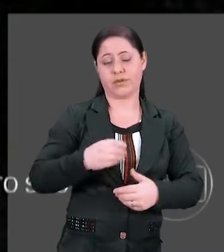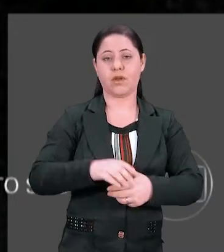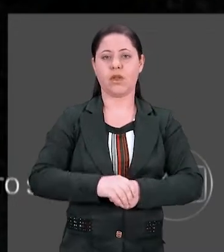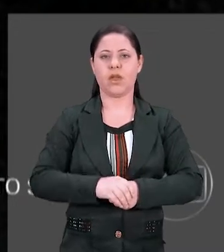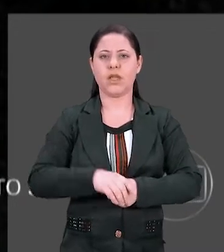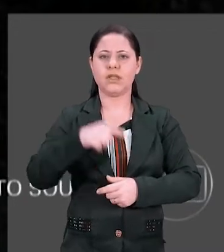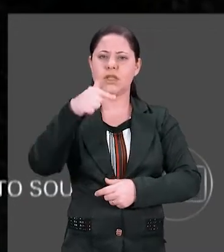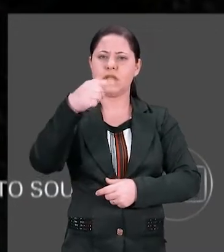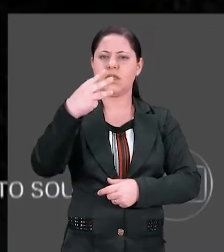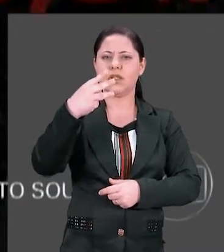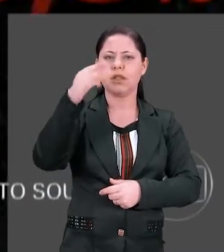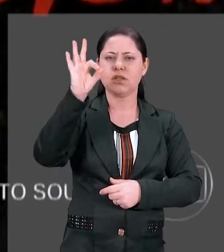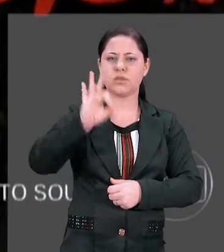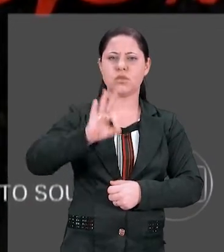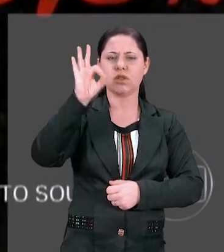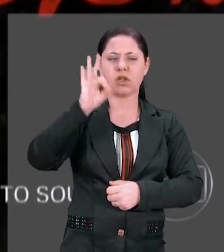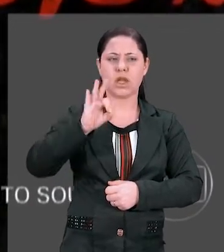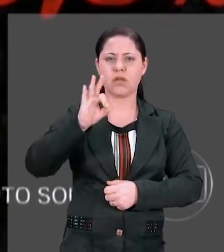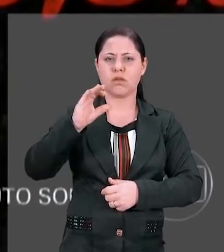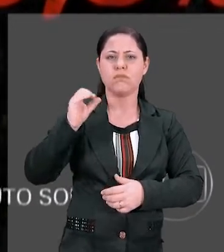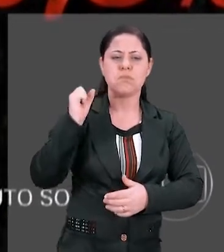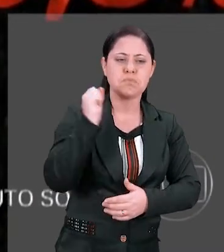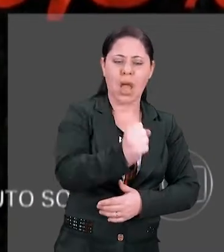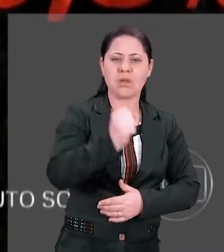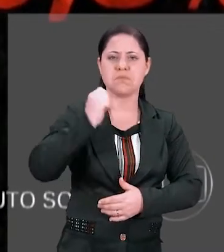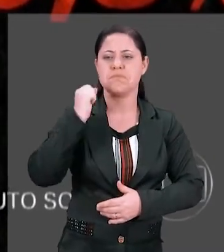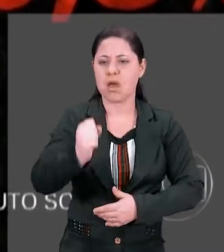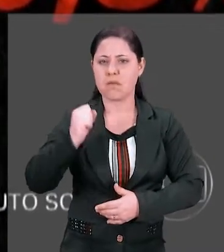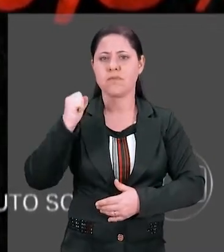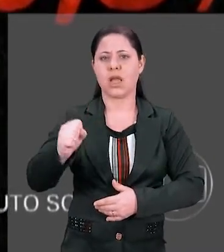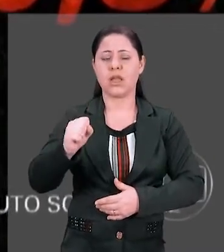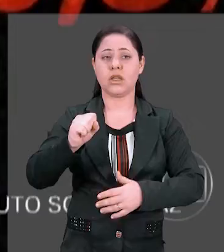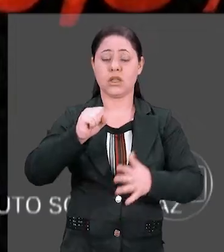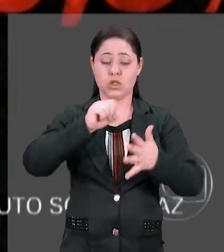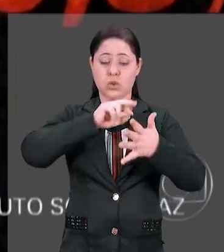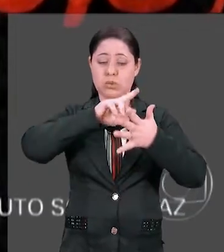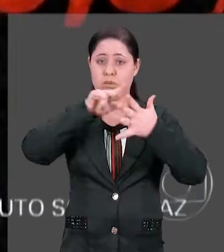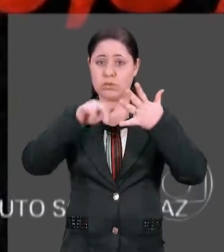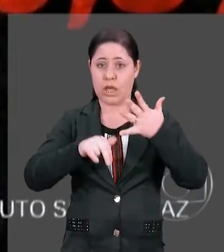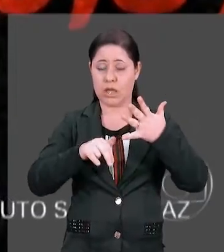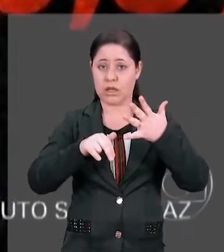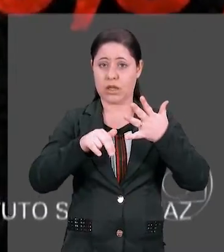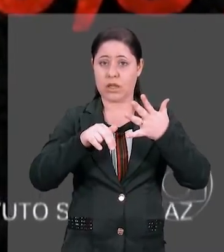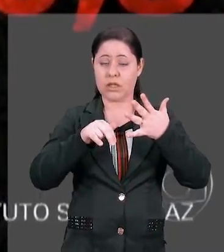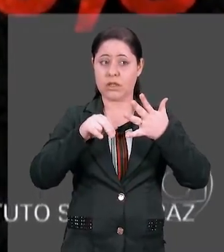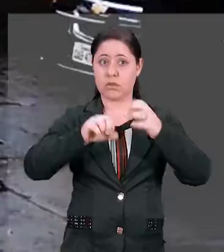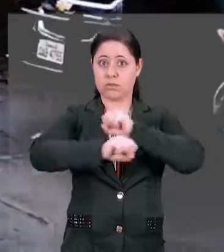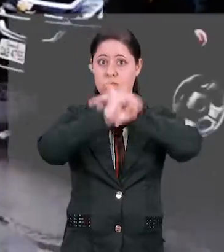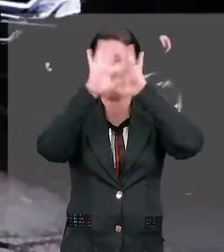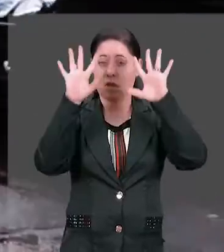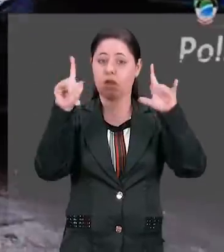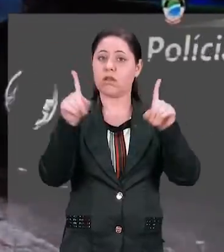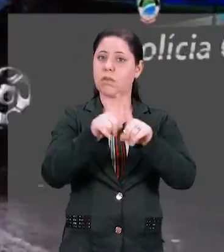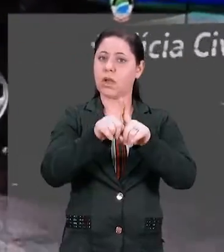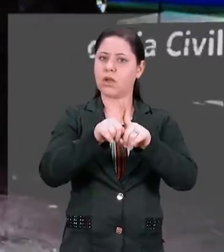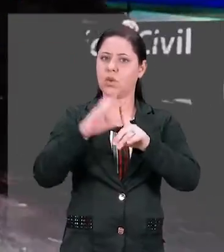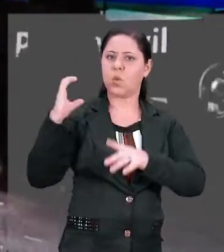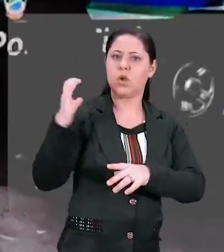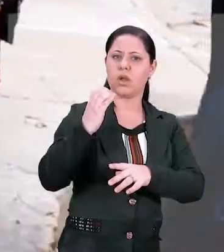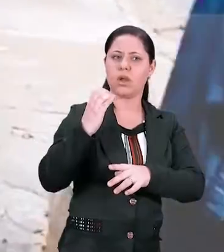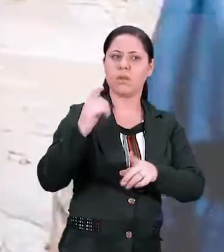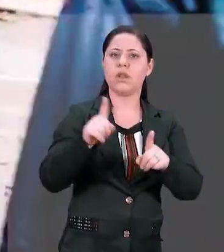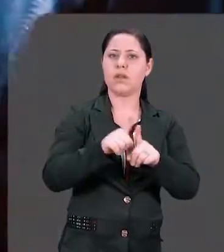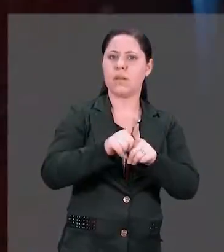de 73% de homicídios e seus subtipos apurados, elucidados e com seus